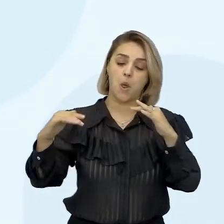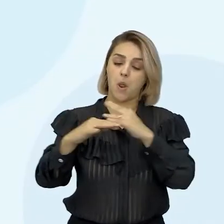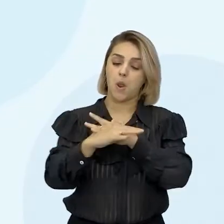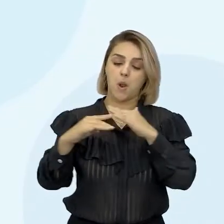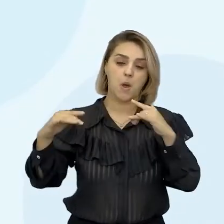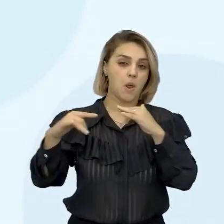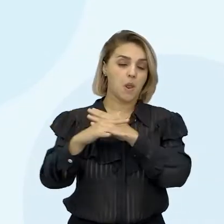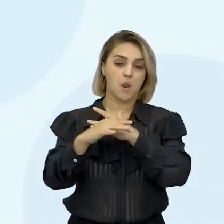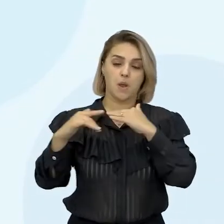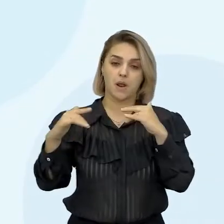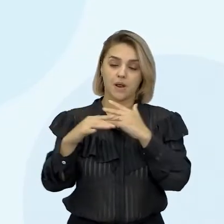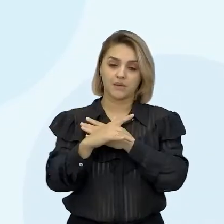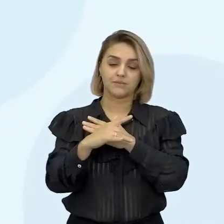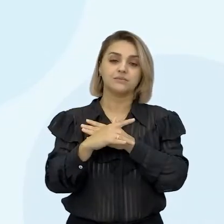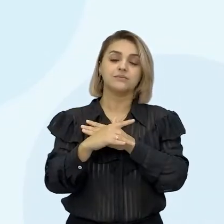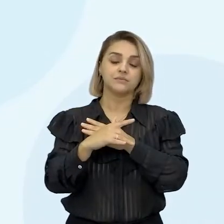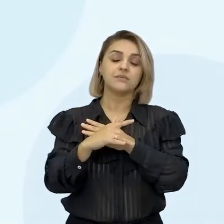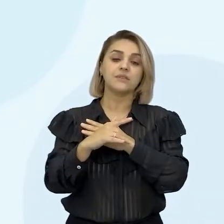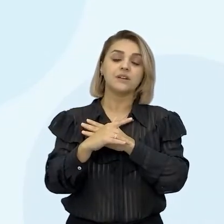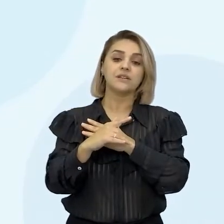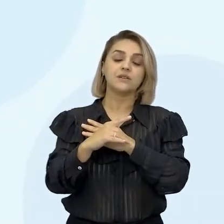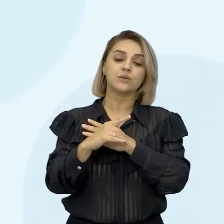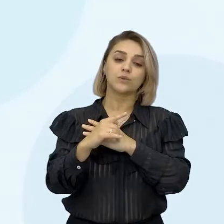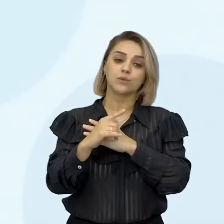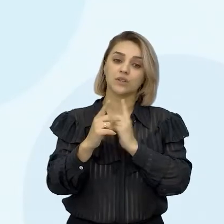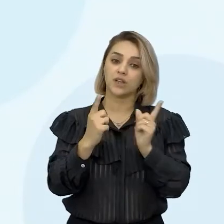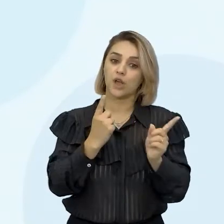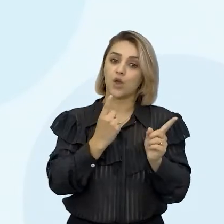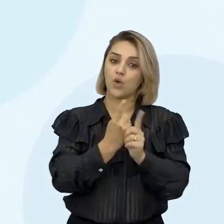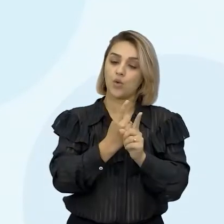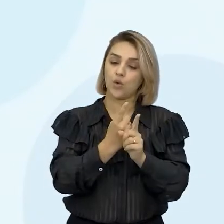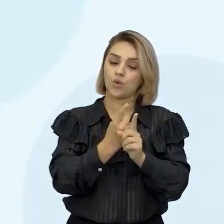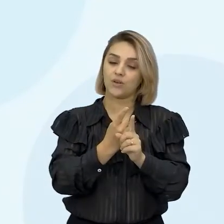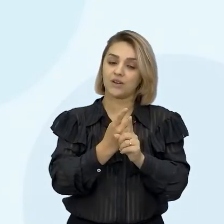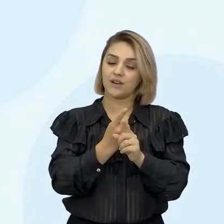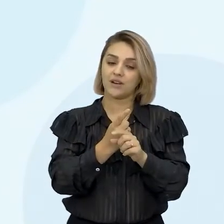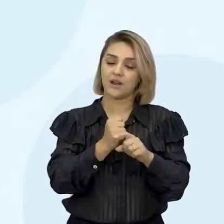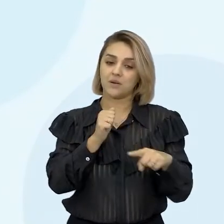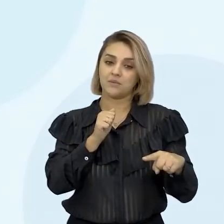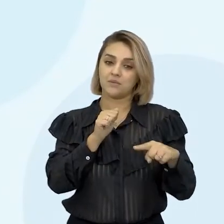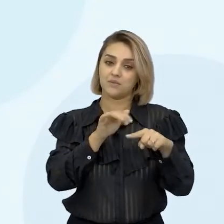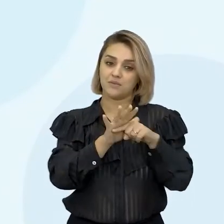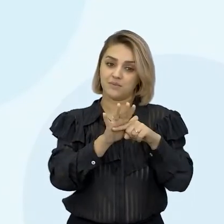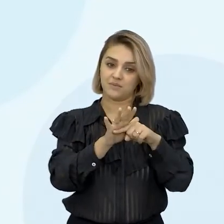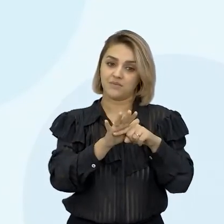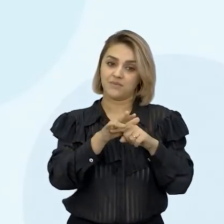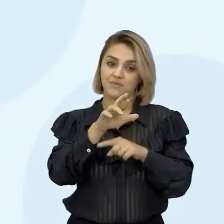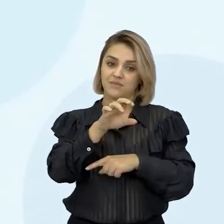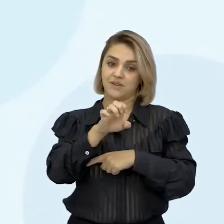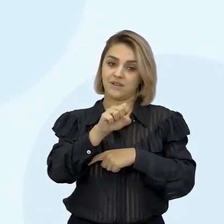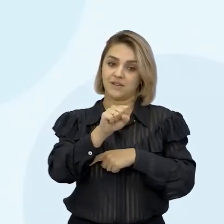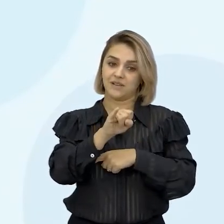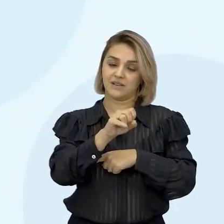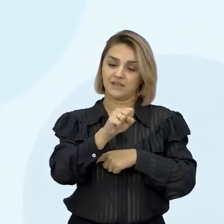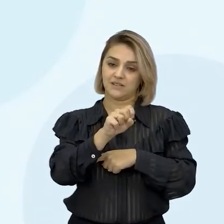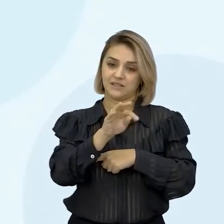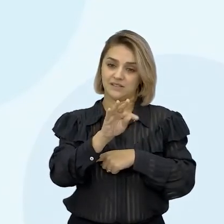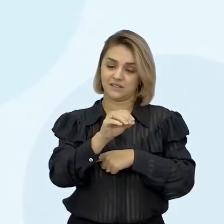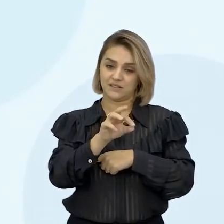fervendo negócio quando Eles encontram no resistor no caminho o próprio próprio nome já está